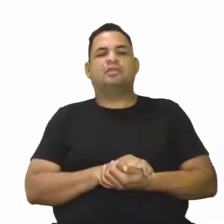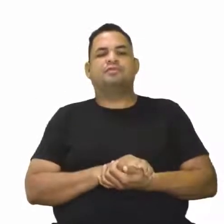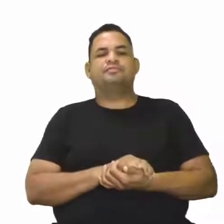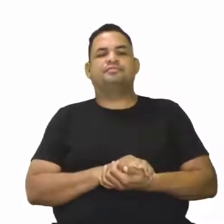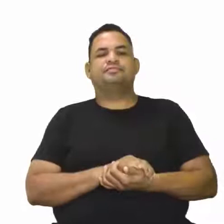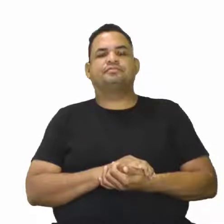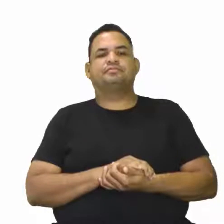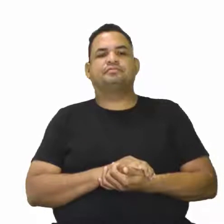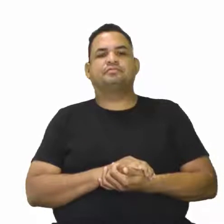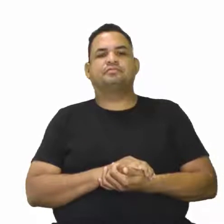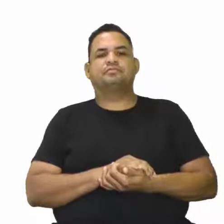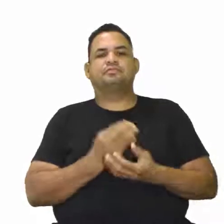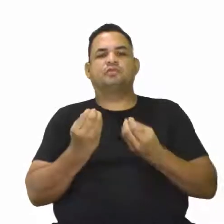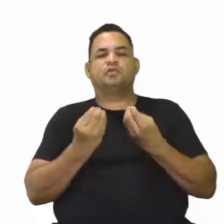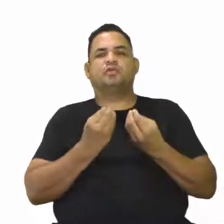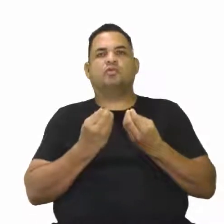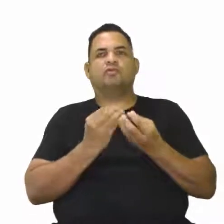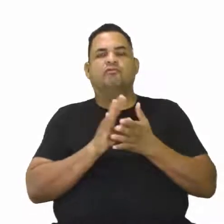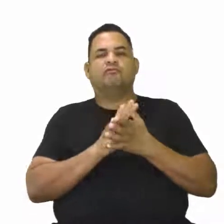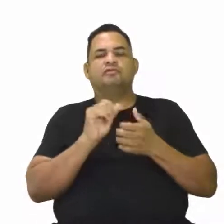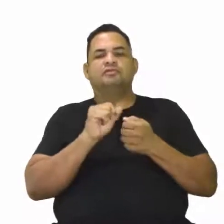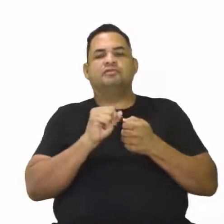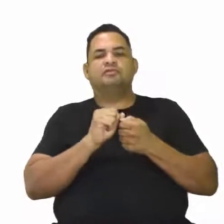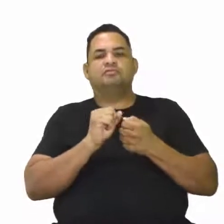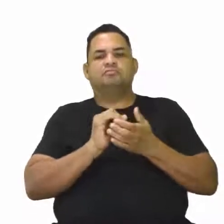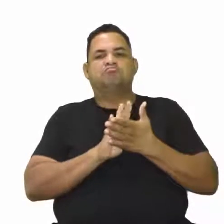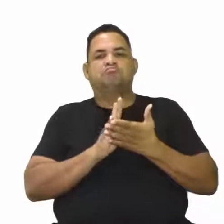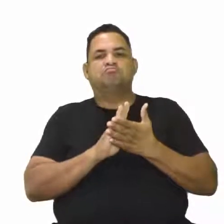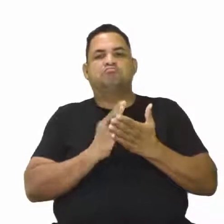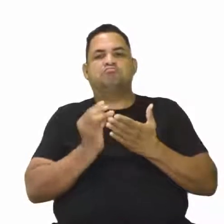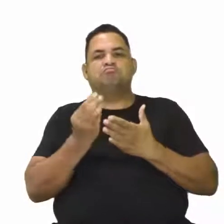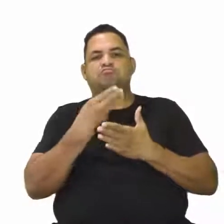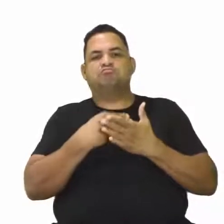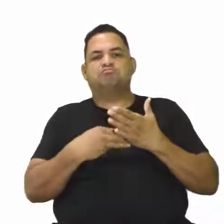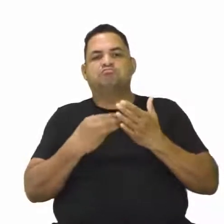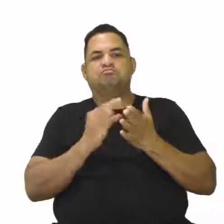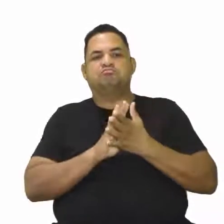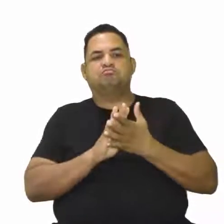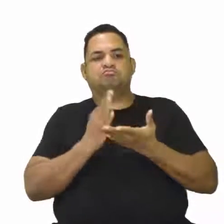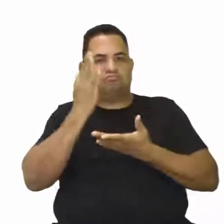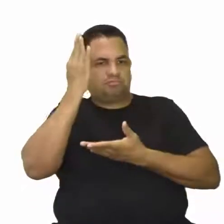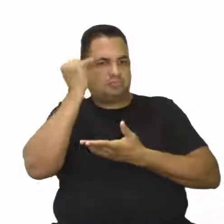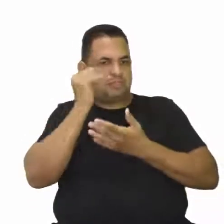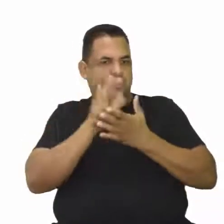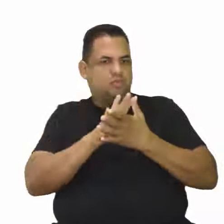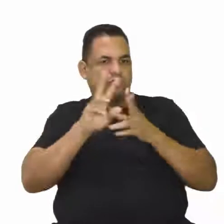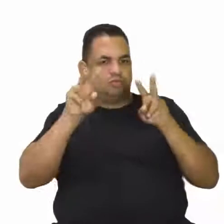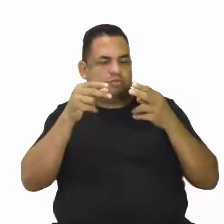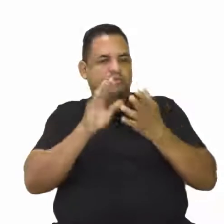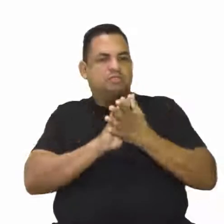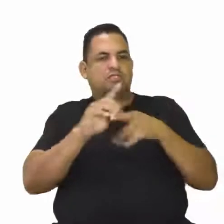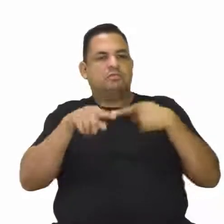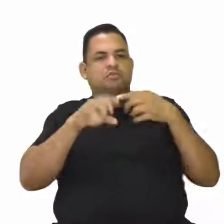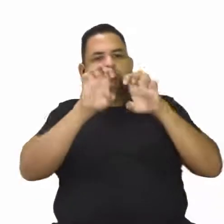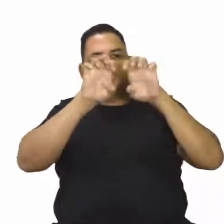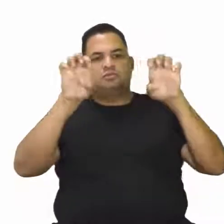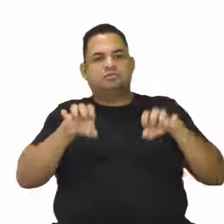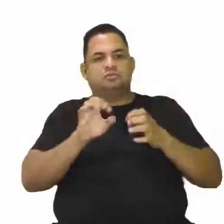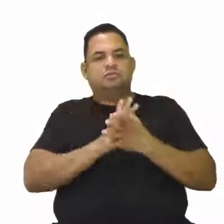vou criar um mapa? Primeiro, eu tenho que dominar o assunto, definir a estrutura e depois eu monto esse